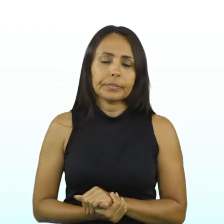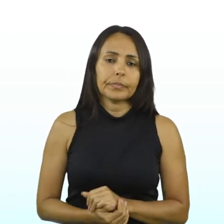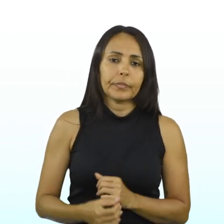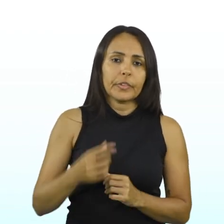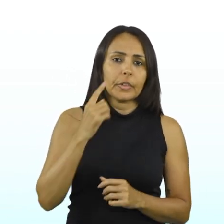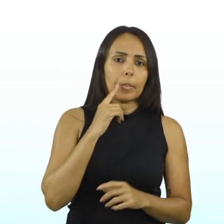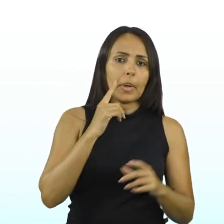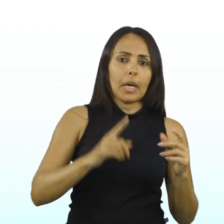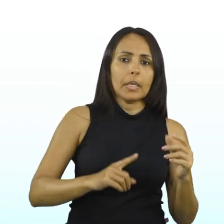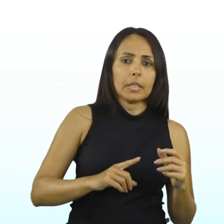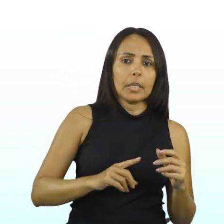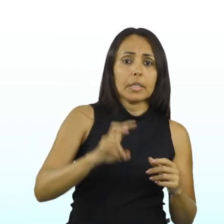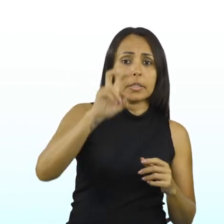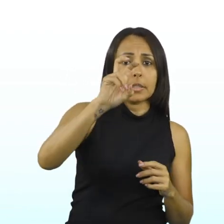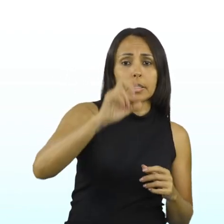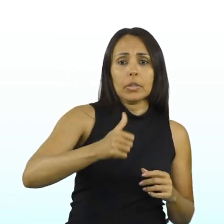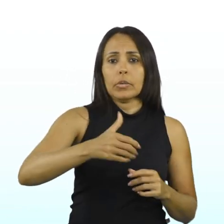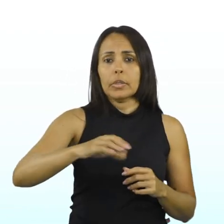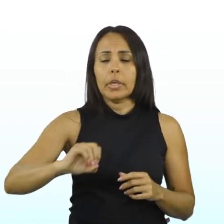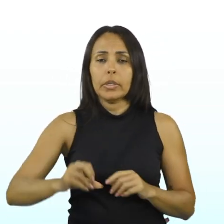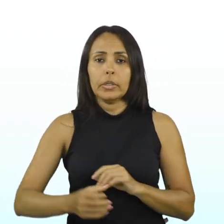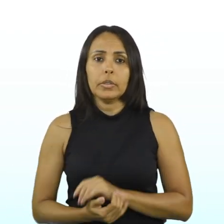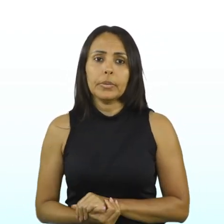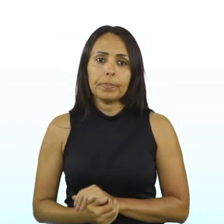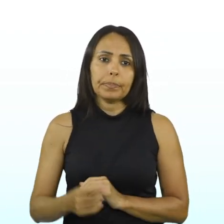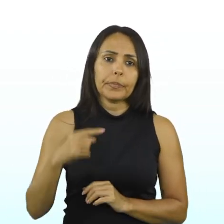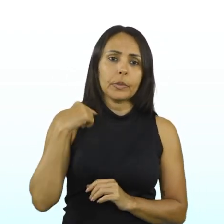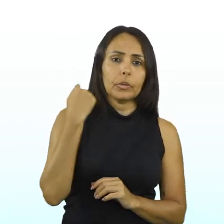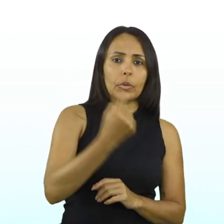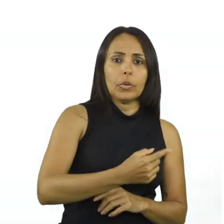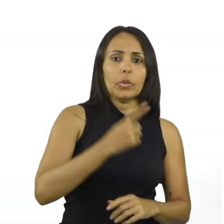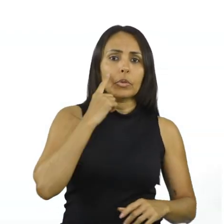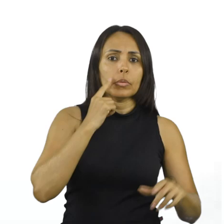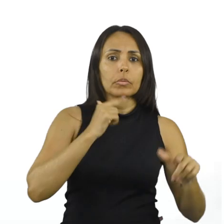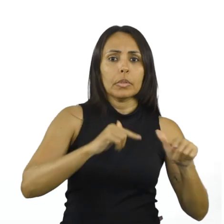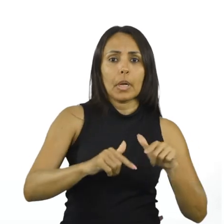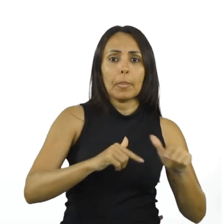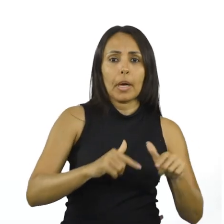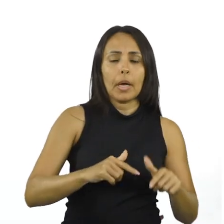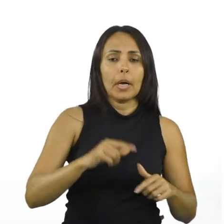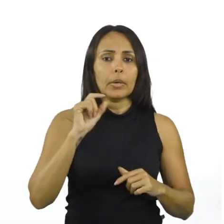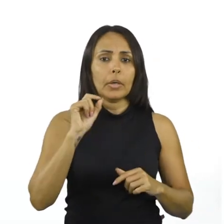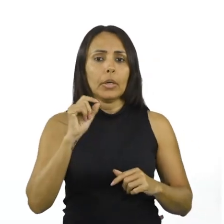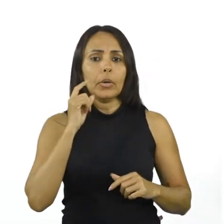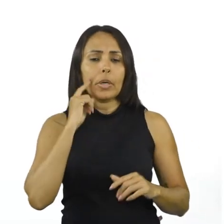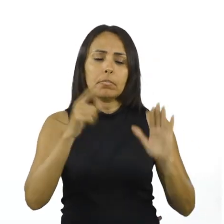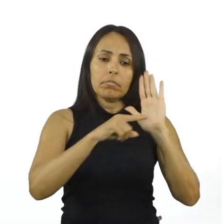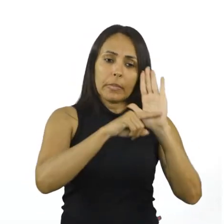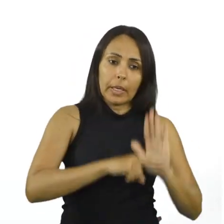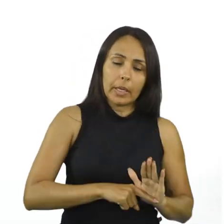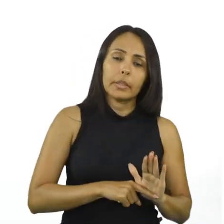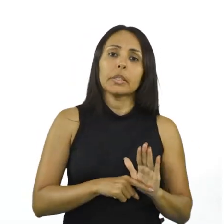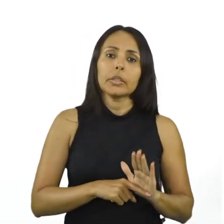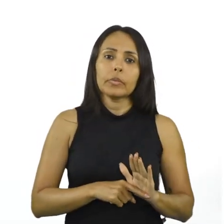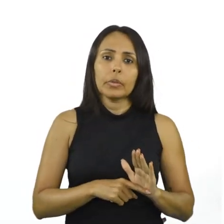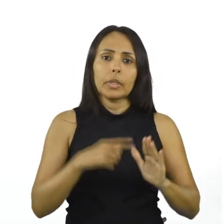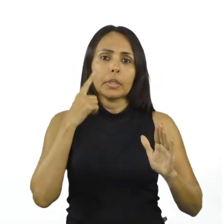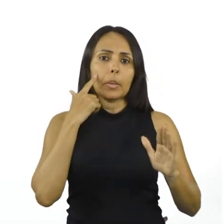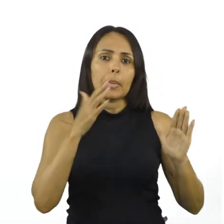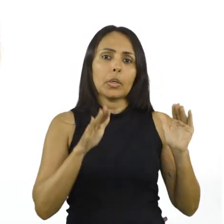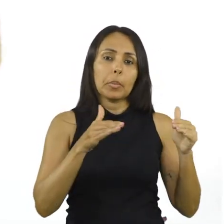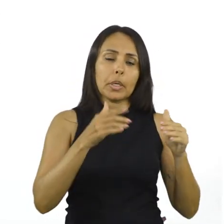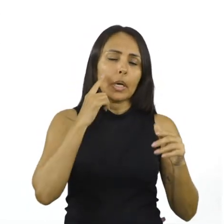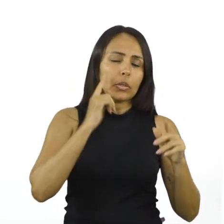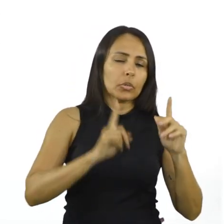a massa 5, vezes a gravidade 10. Então, o nosso trabalho, ele é um trabalho o quê? Negativo, porque ele predomina